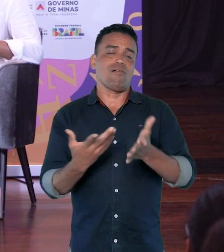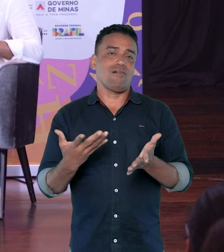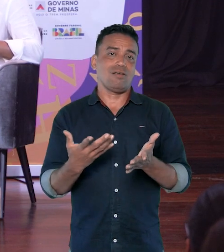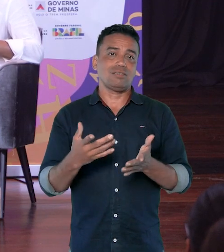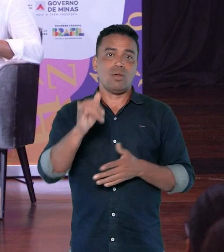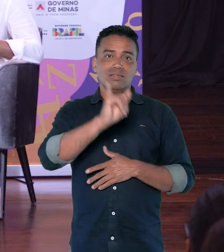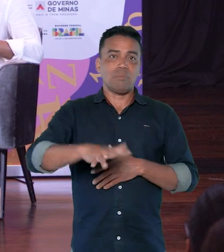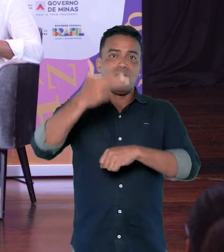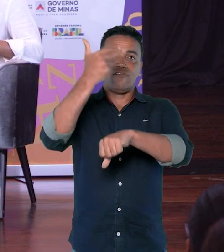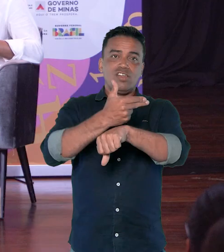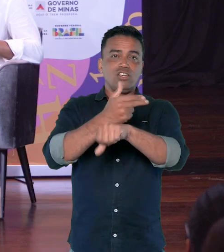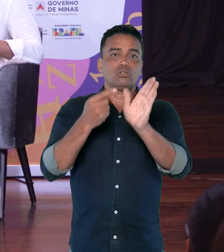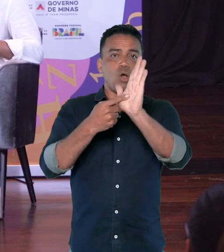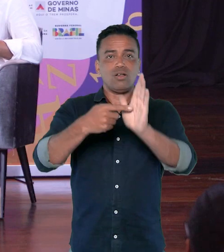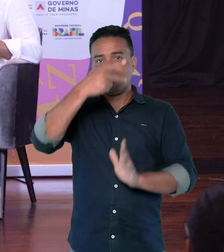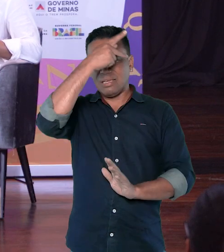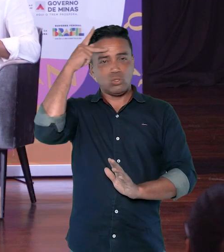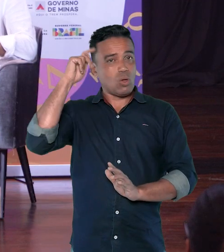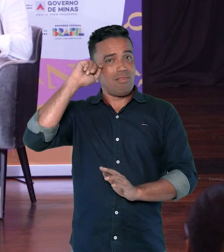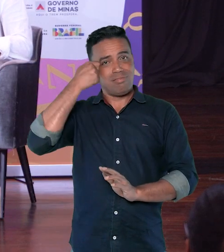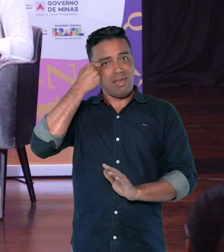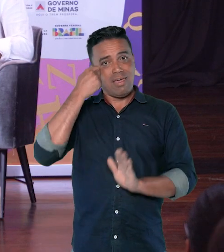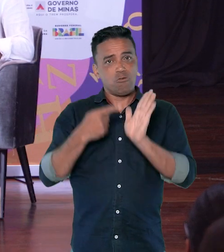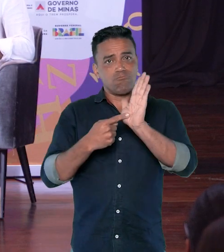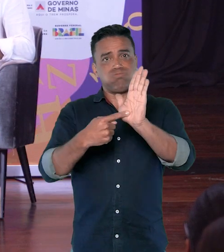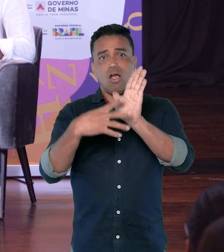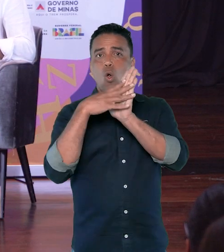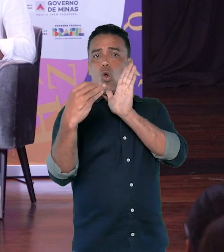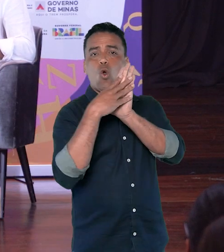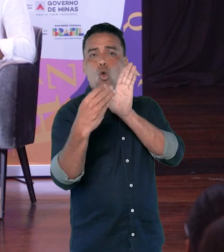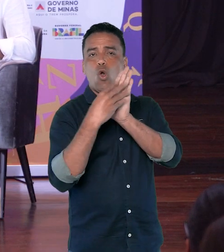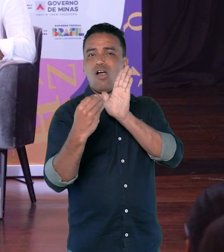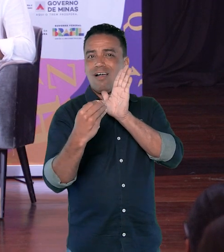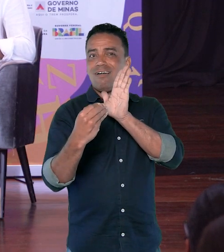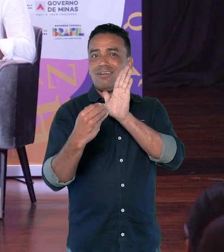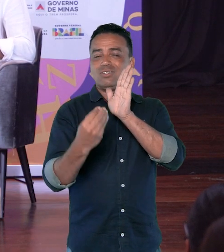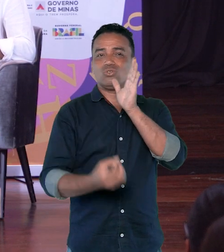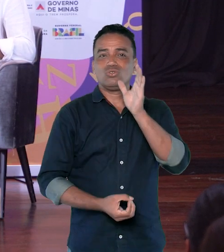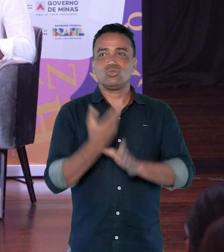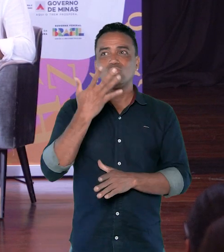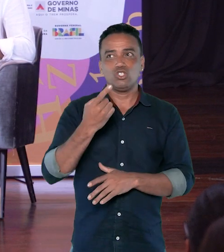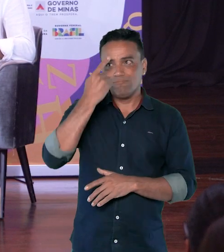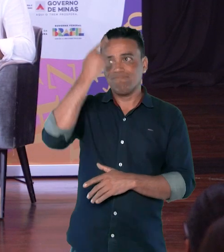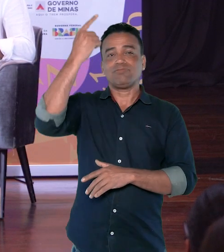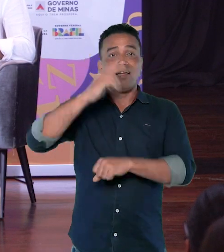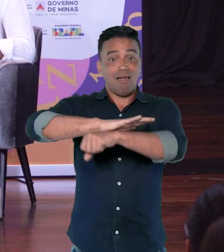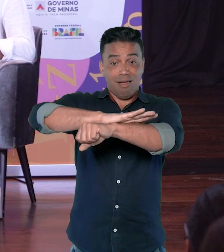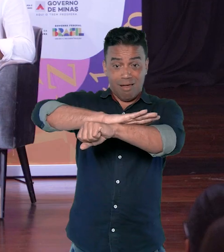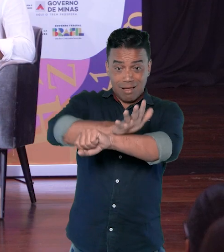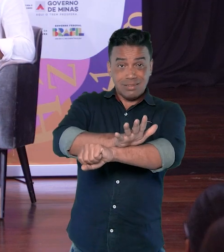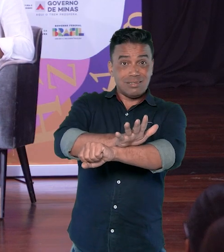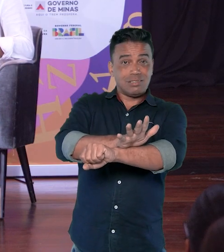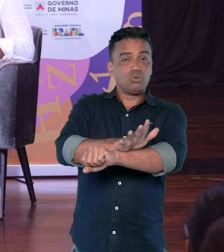essa imagem da violência de corpos negros ela é reproduzida, isso cria uma ideia de que o racismo só